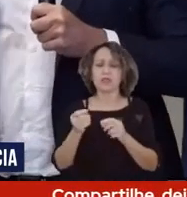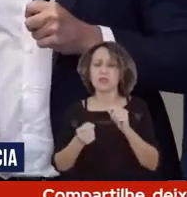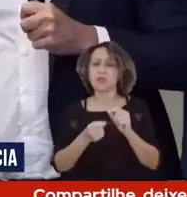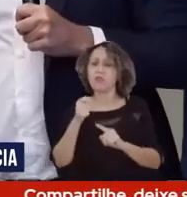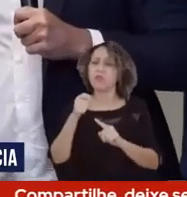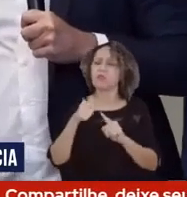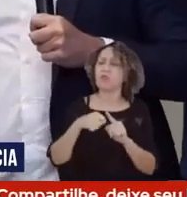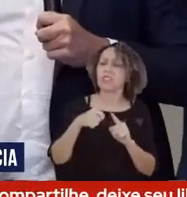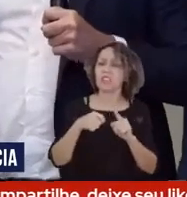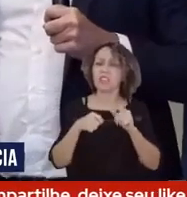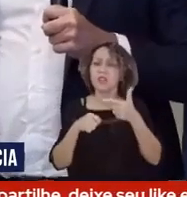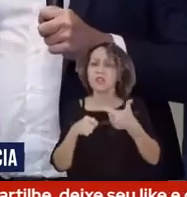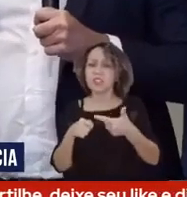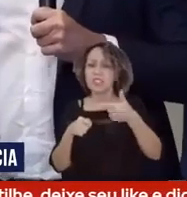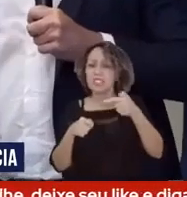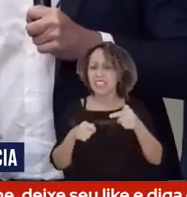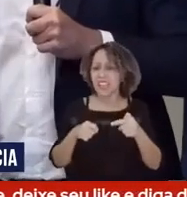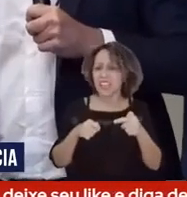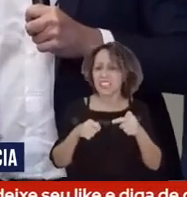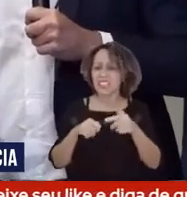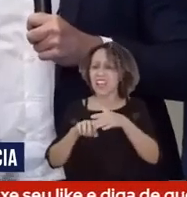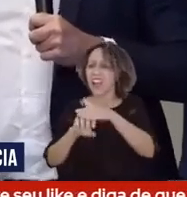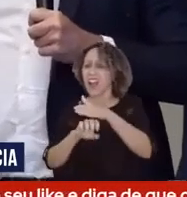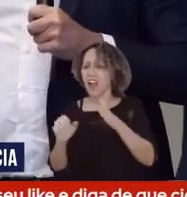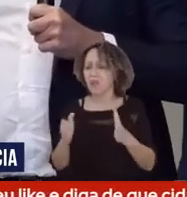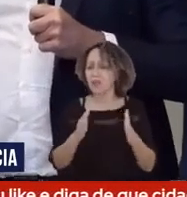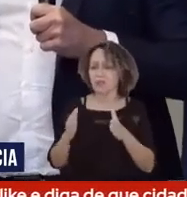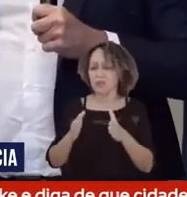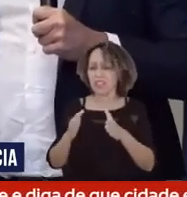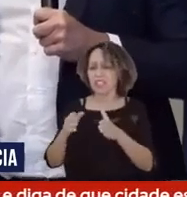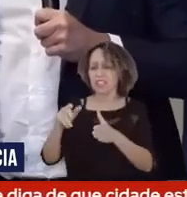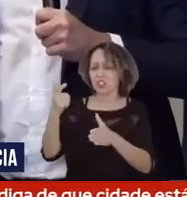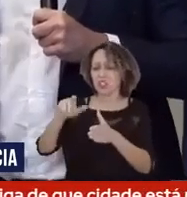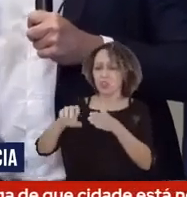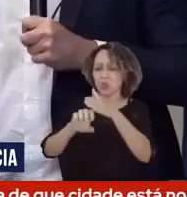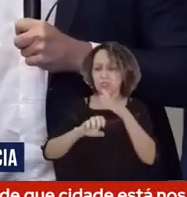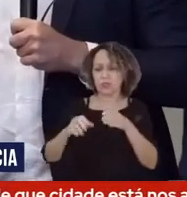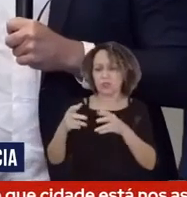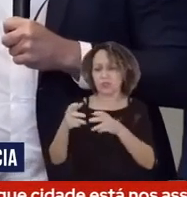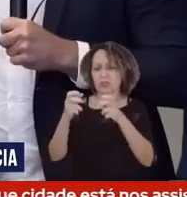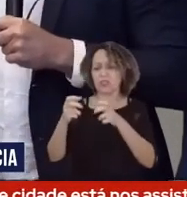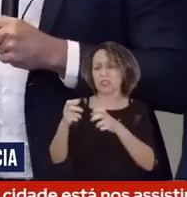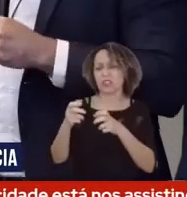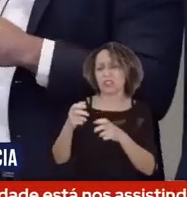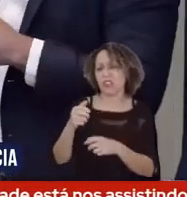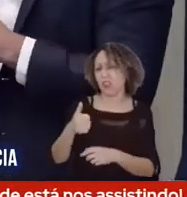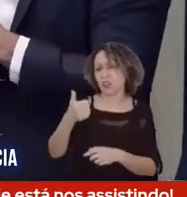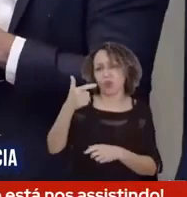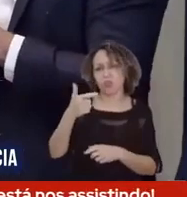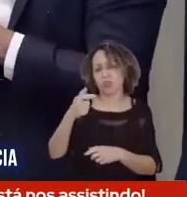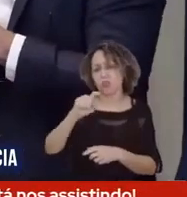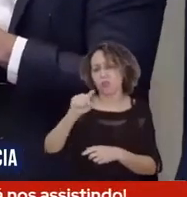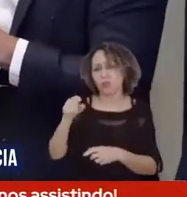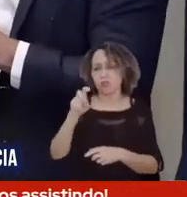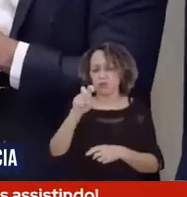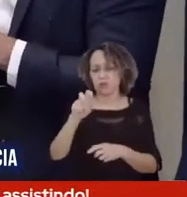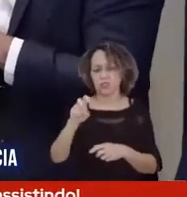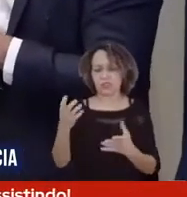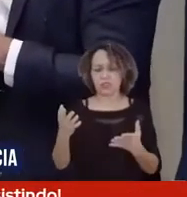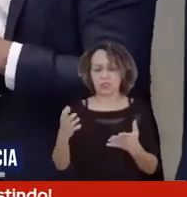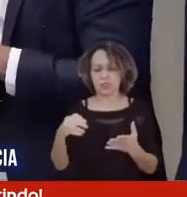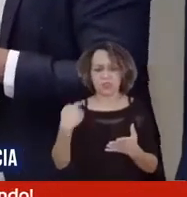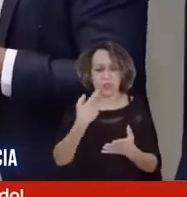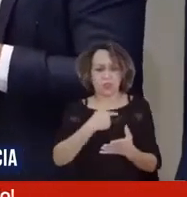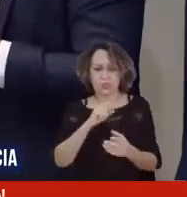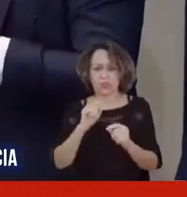12,5%. Então, ninguém quer aqui que a Petrobras deixe seu lucro, de dividir dividendos. Mas tem uma média de lucratividade